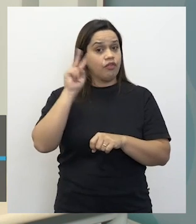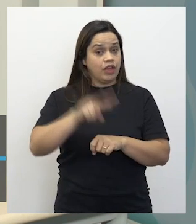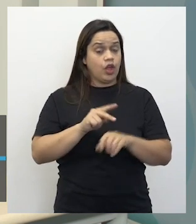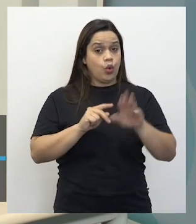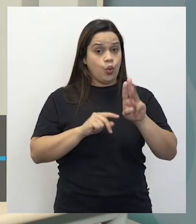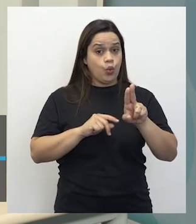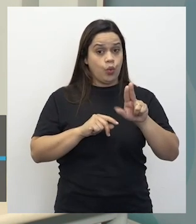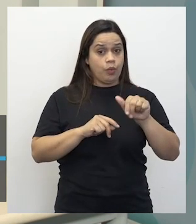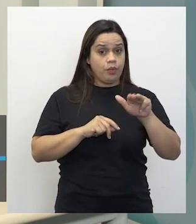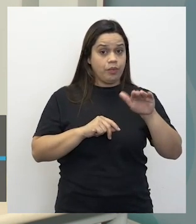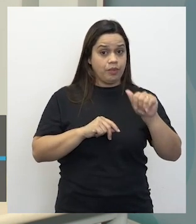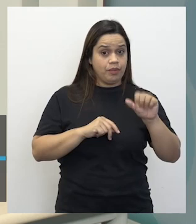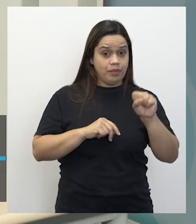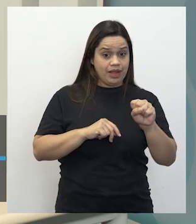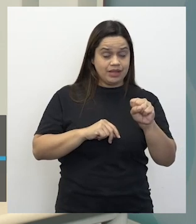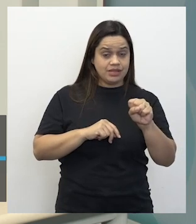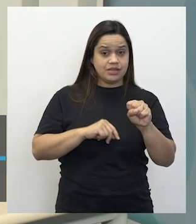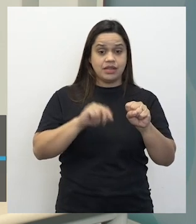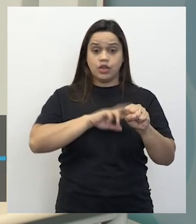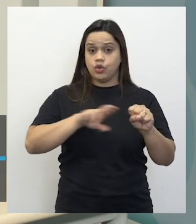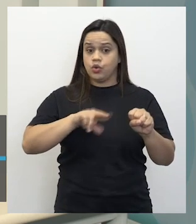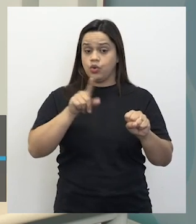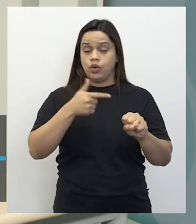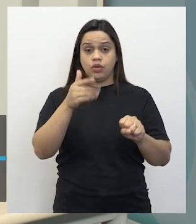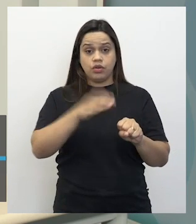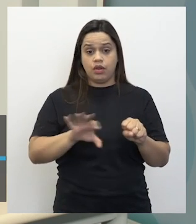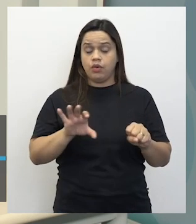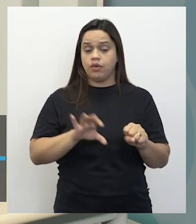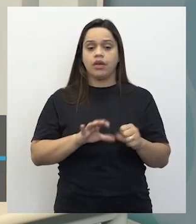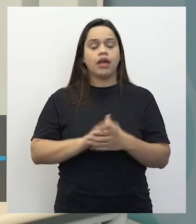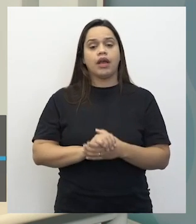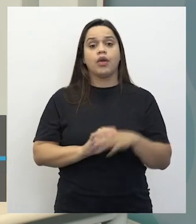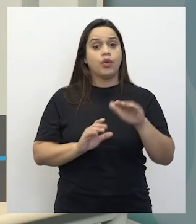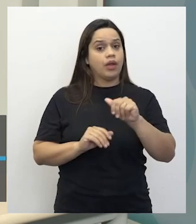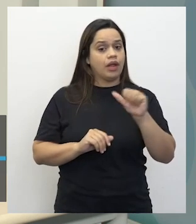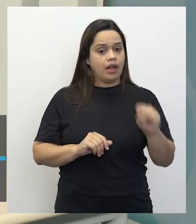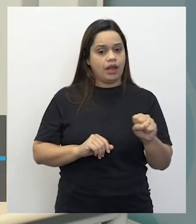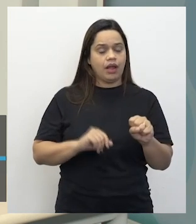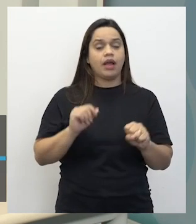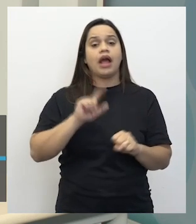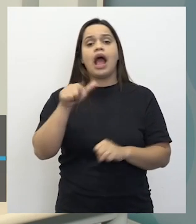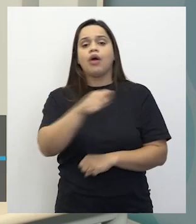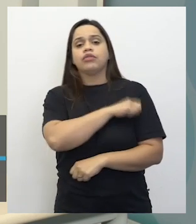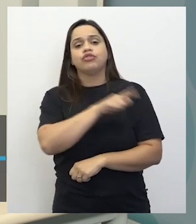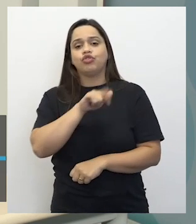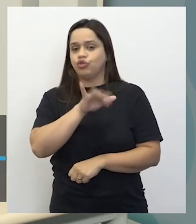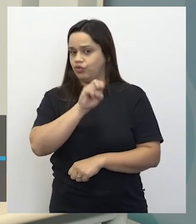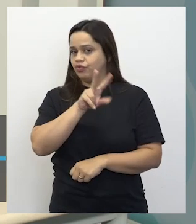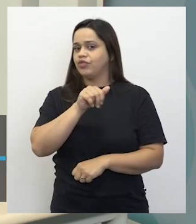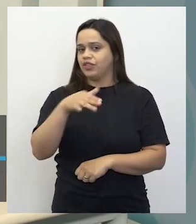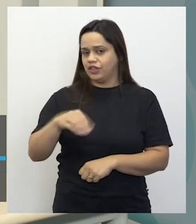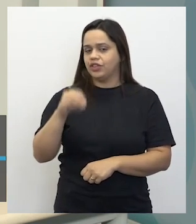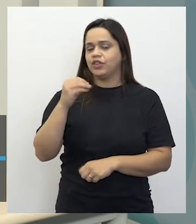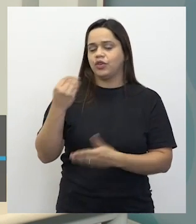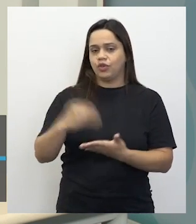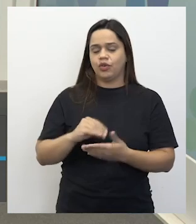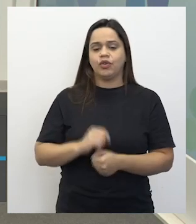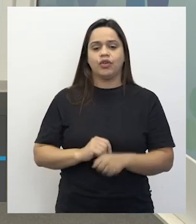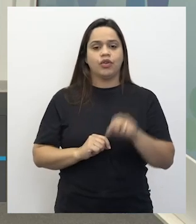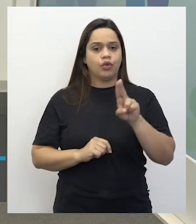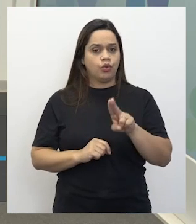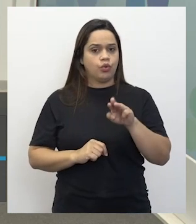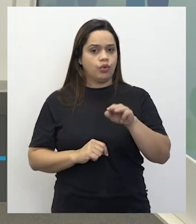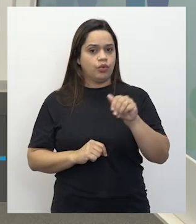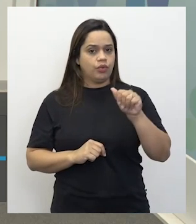artigo. Indefinido, umas. Não quero definido, as. A Giovana foi bem. Giovana colocou? O que ela colocou? Umas